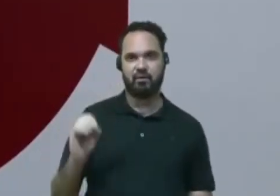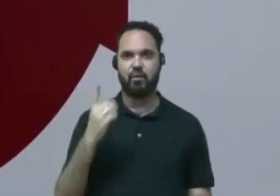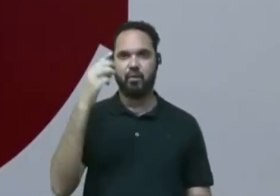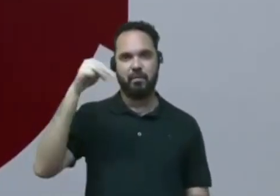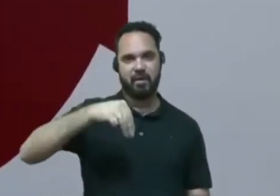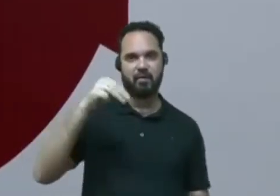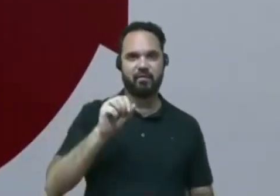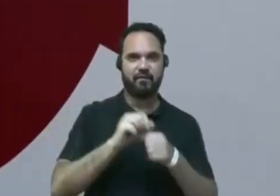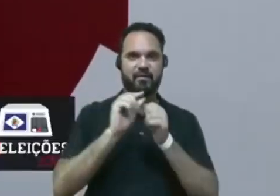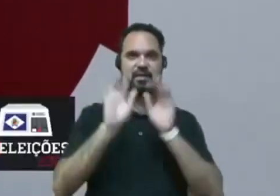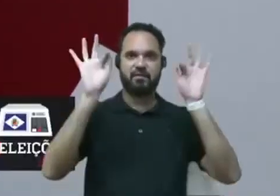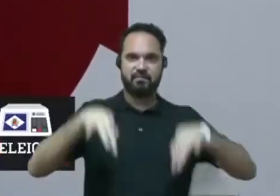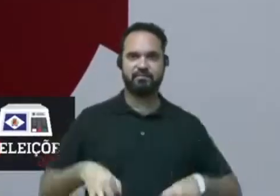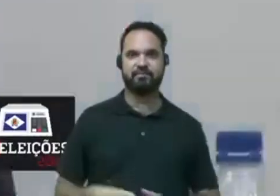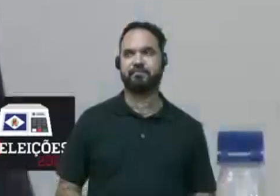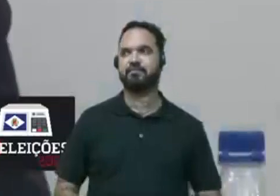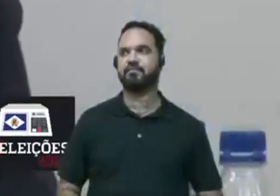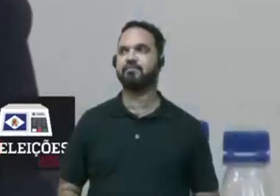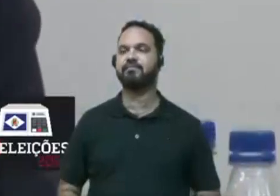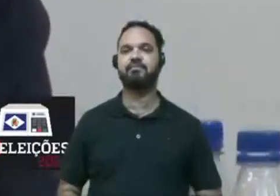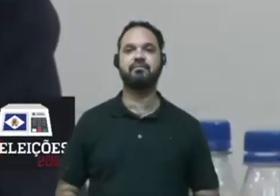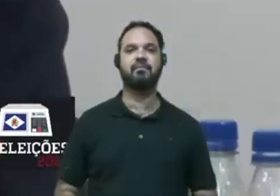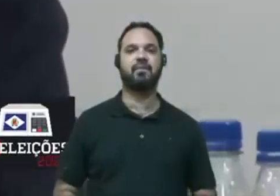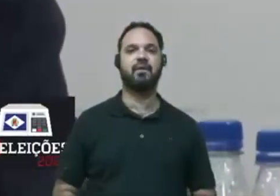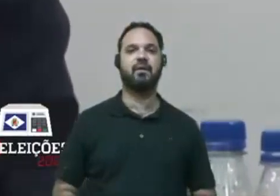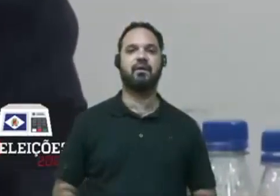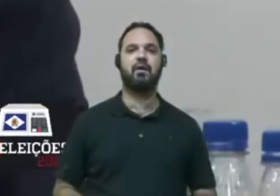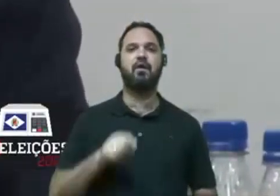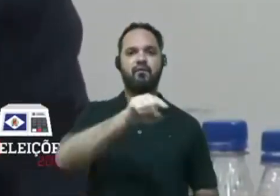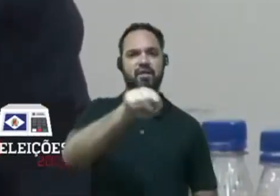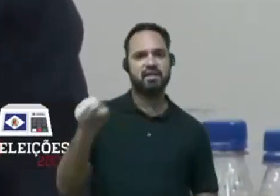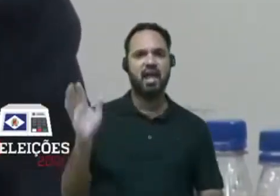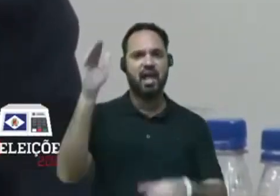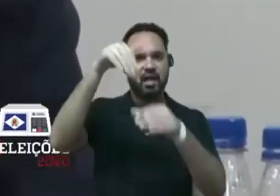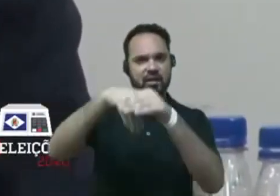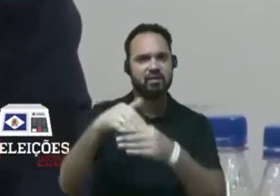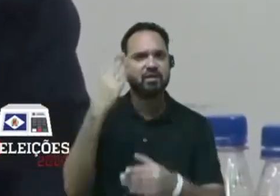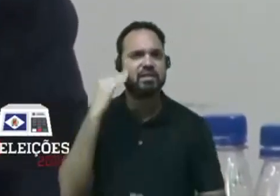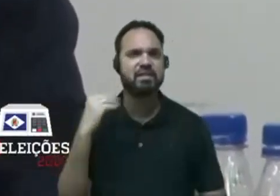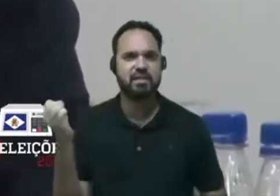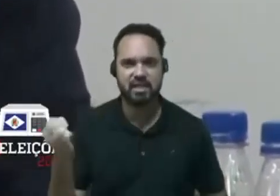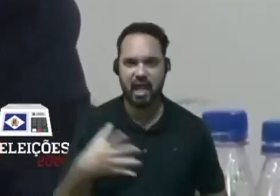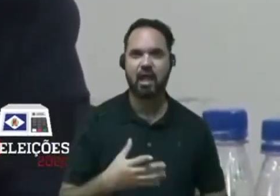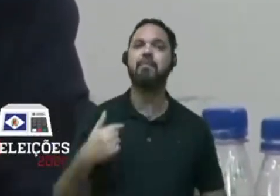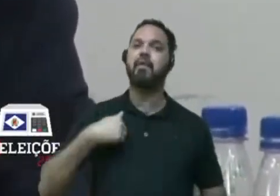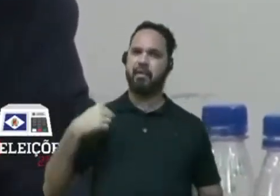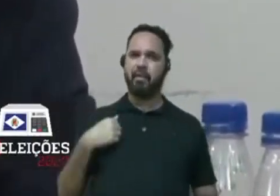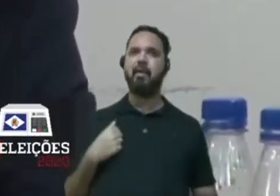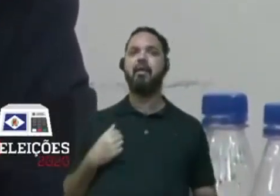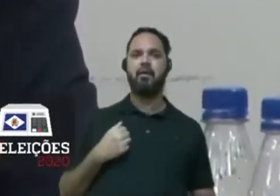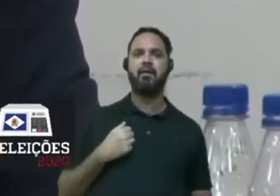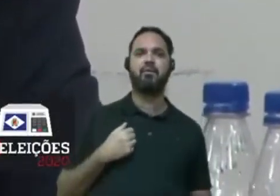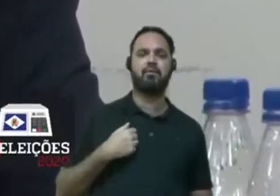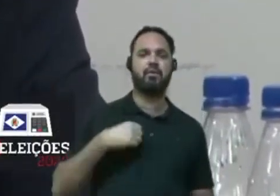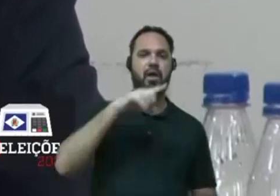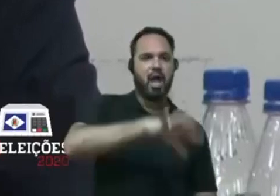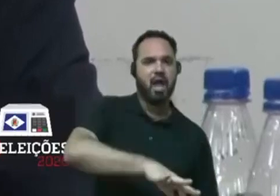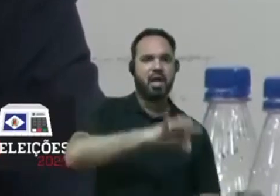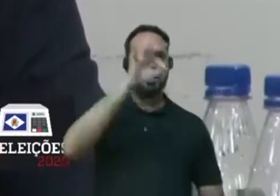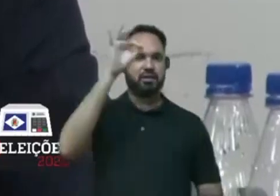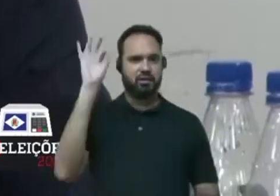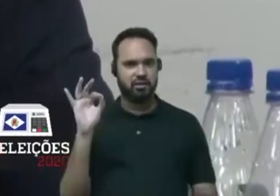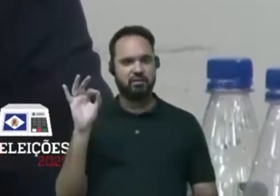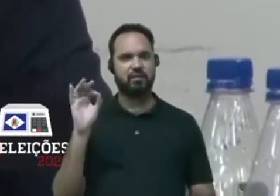para fazer suas considerações finais pois não você leitor sabe quem é o novo eu sou a alternativa